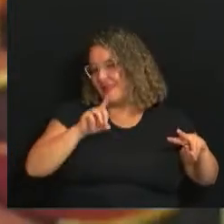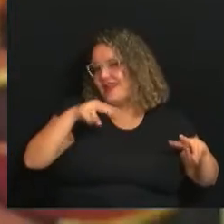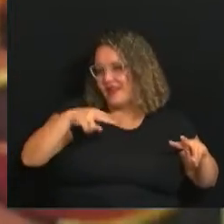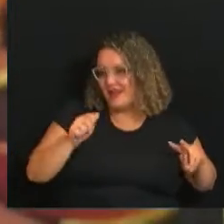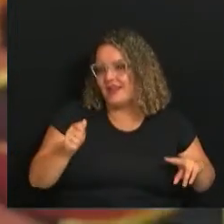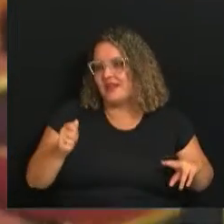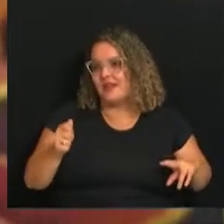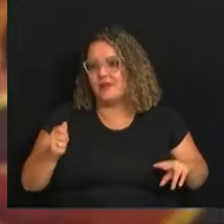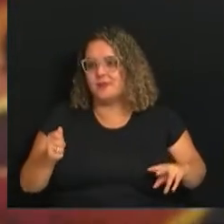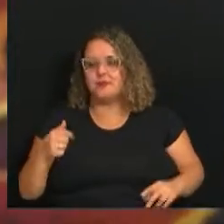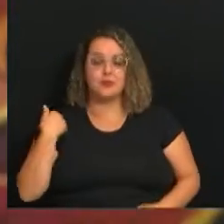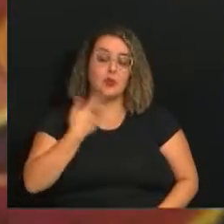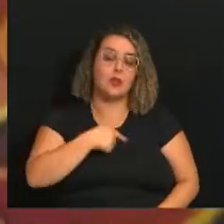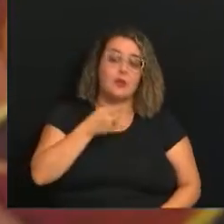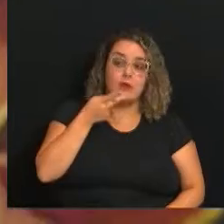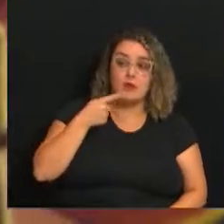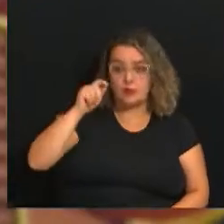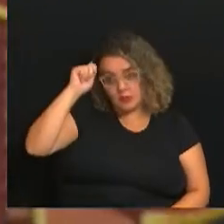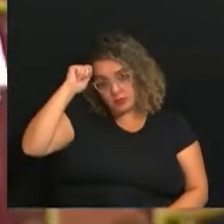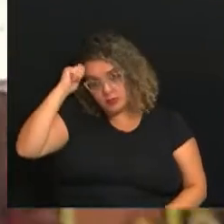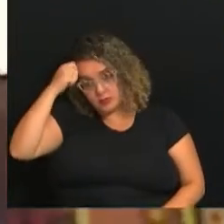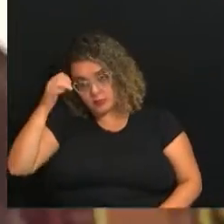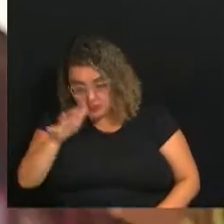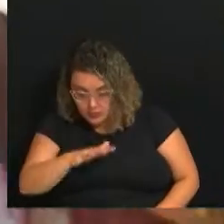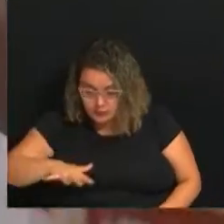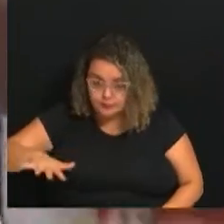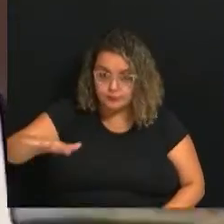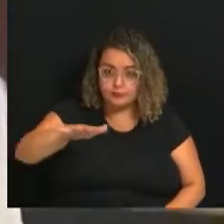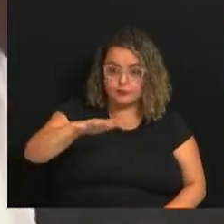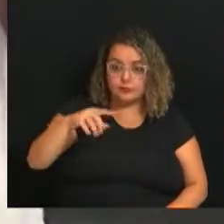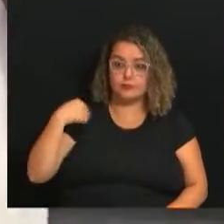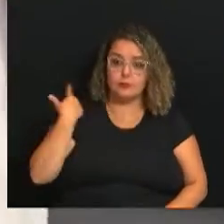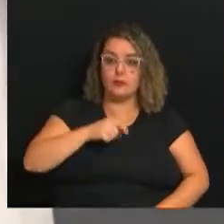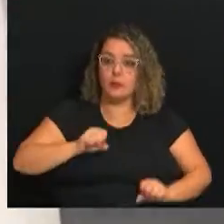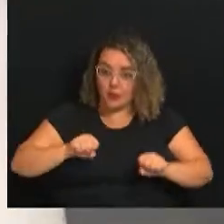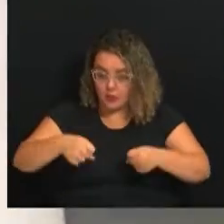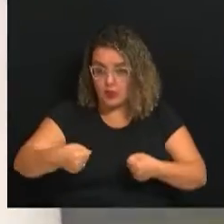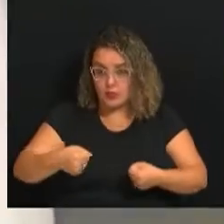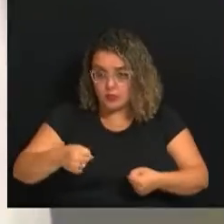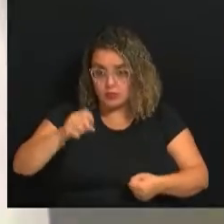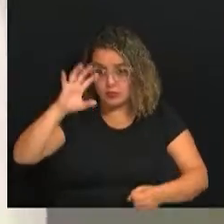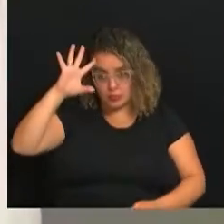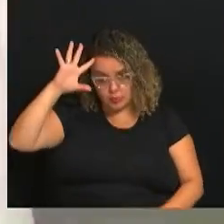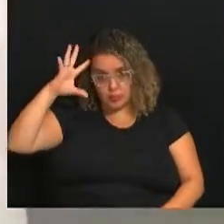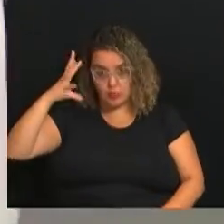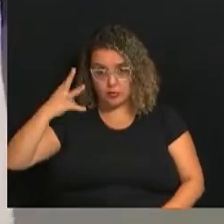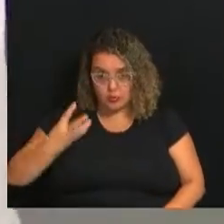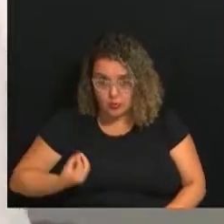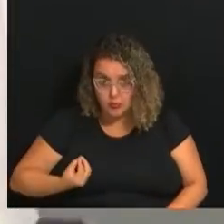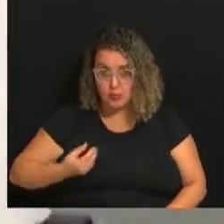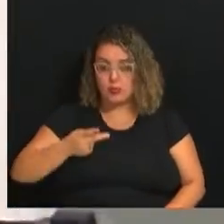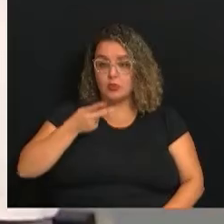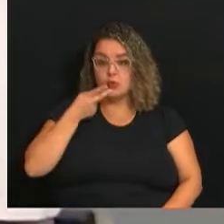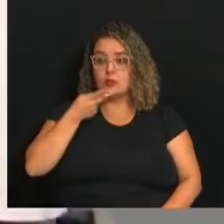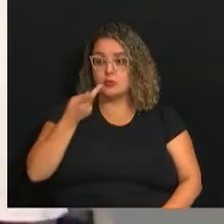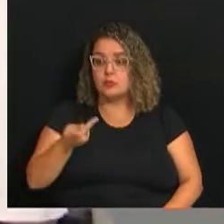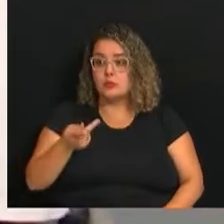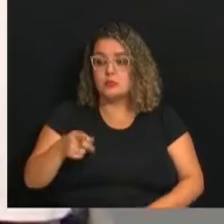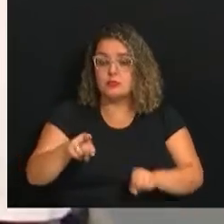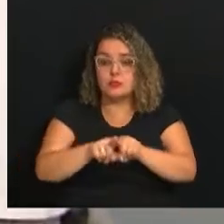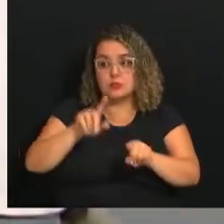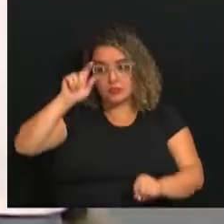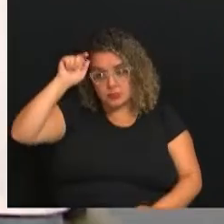né? Então, para além de tudo, tem esse momento que ela está marcando assim. Então, a reabertura da casa ao público também. Então